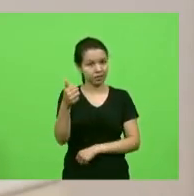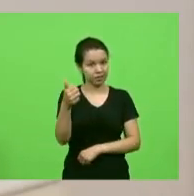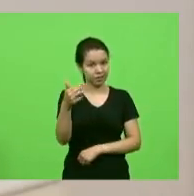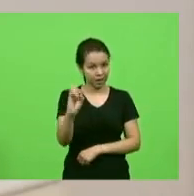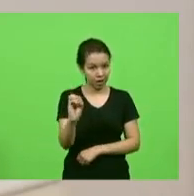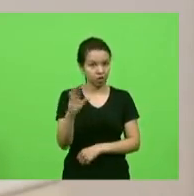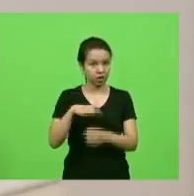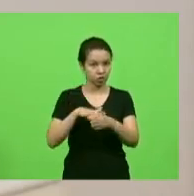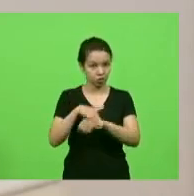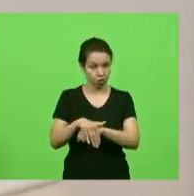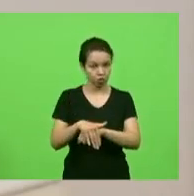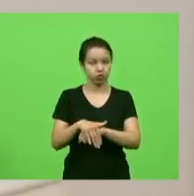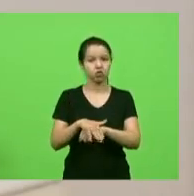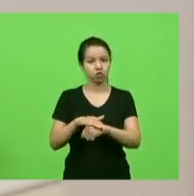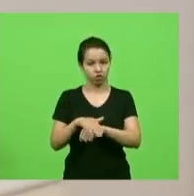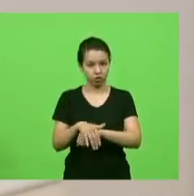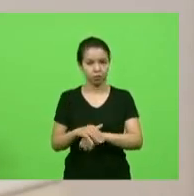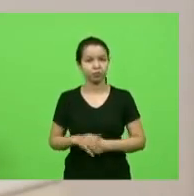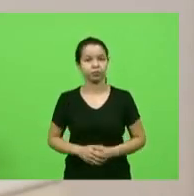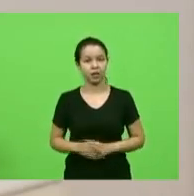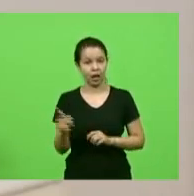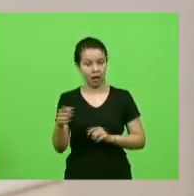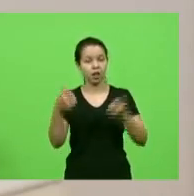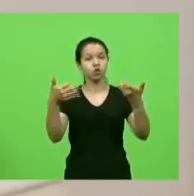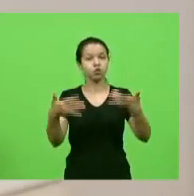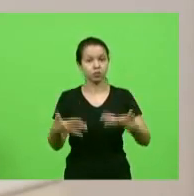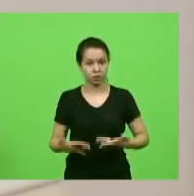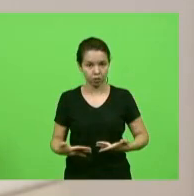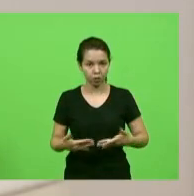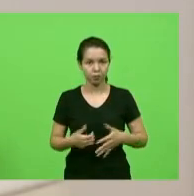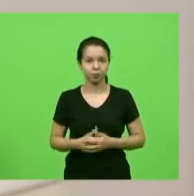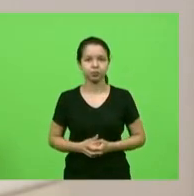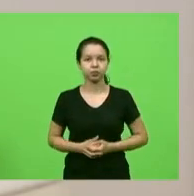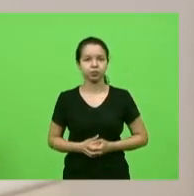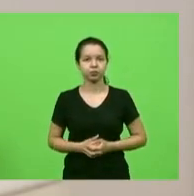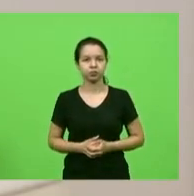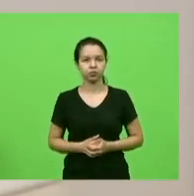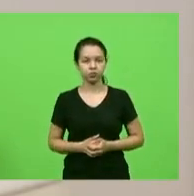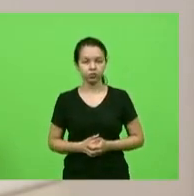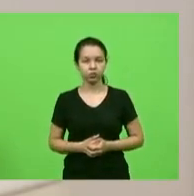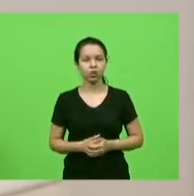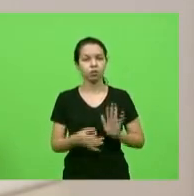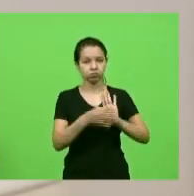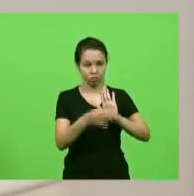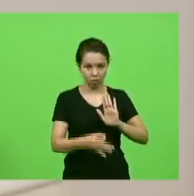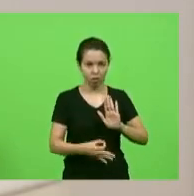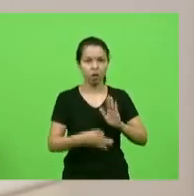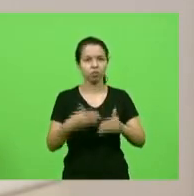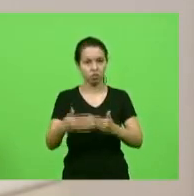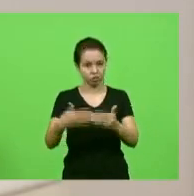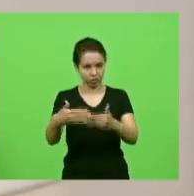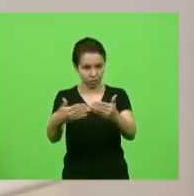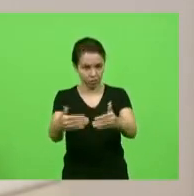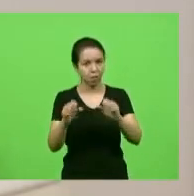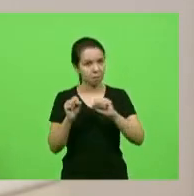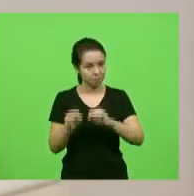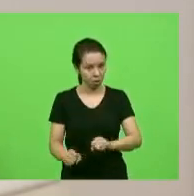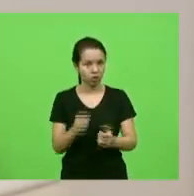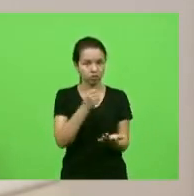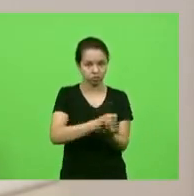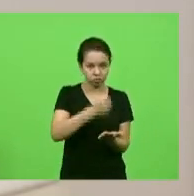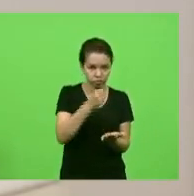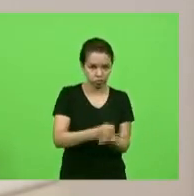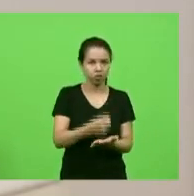22h37, opinando, abre aspas, pelo prosseguimento, a presente aquisição, contratação via dispensa de